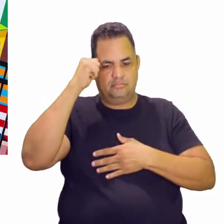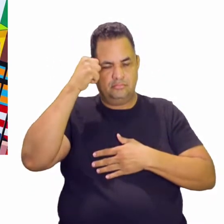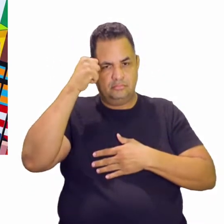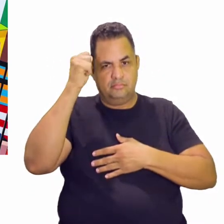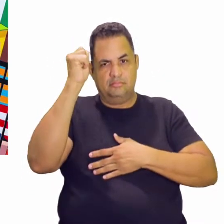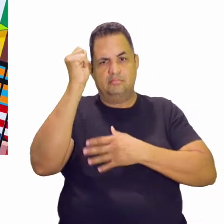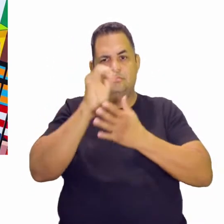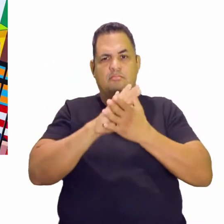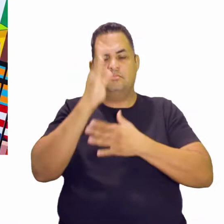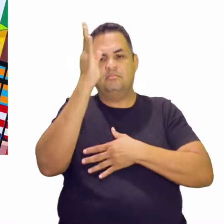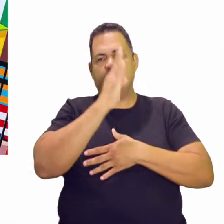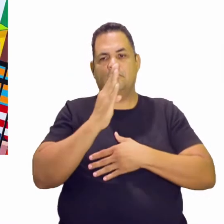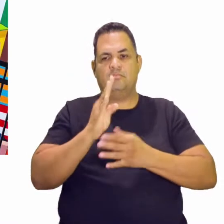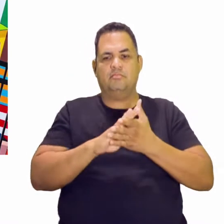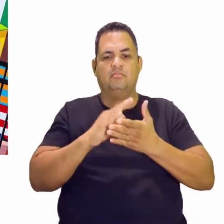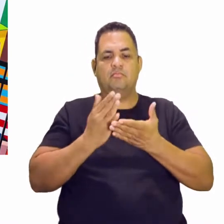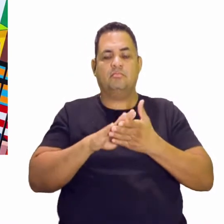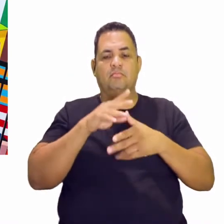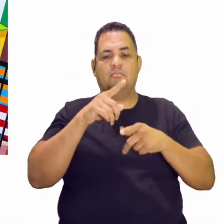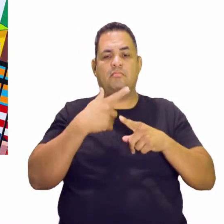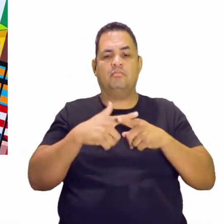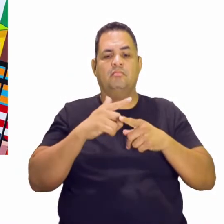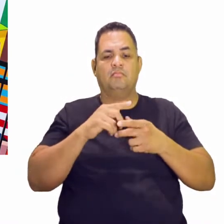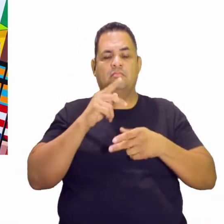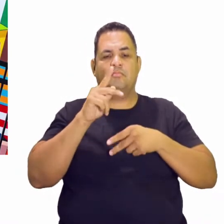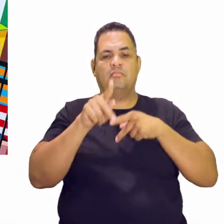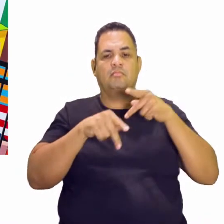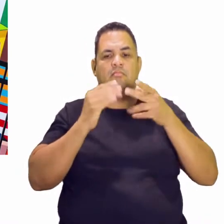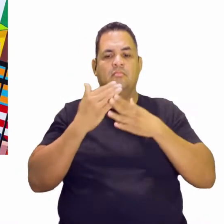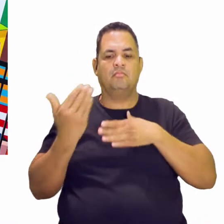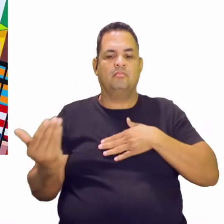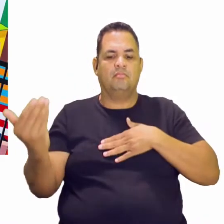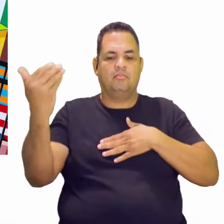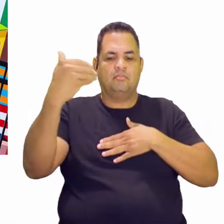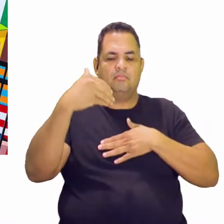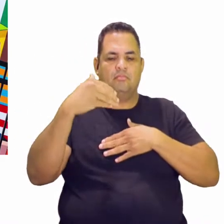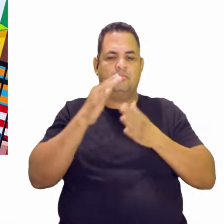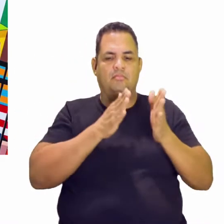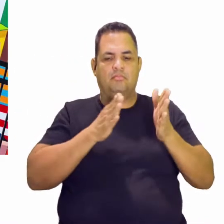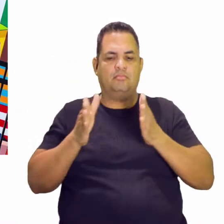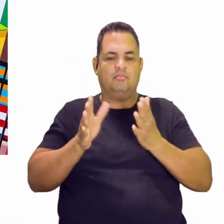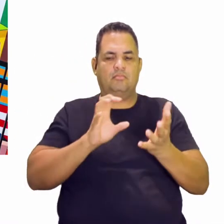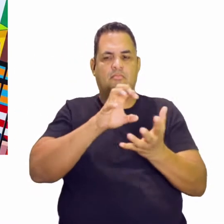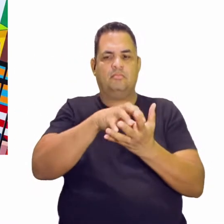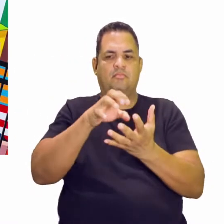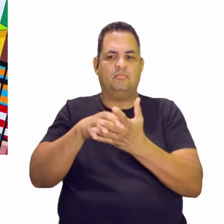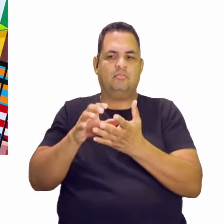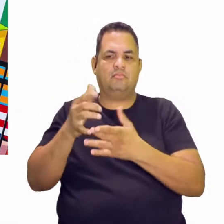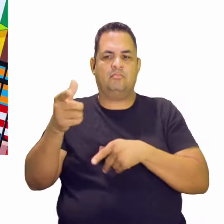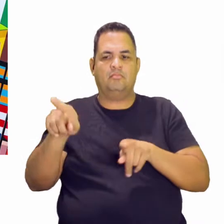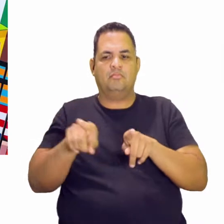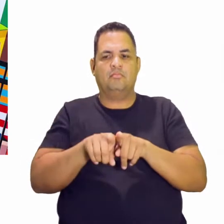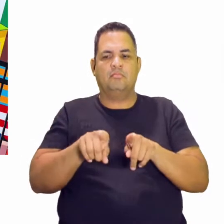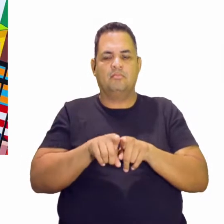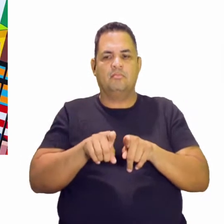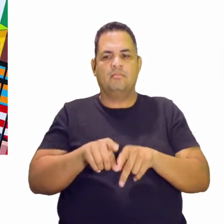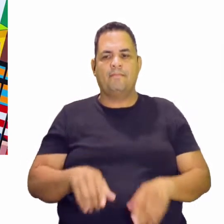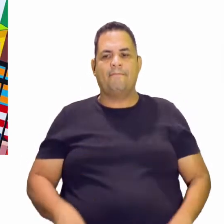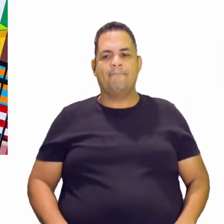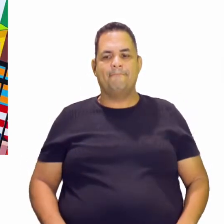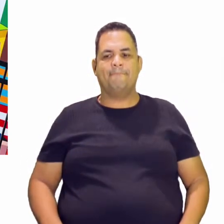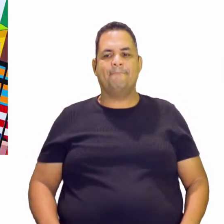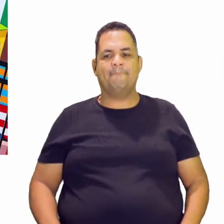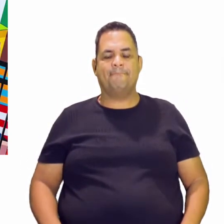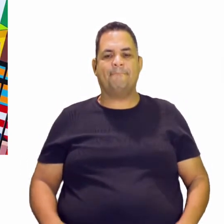Porque esses povos vieram no período da colonização e muitos outros períodos também, e